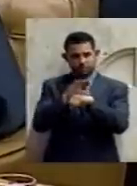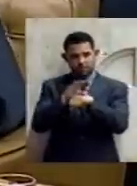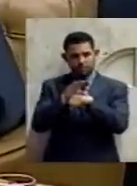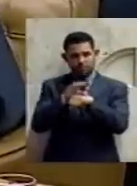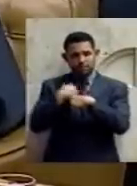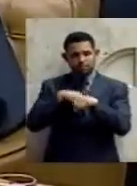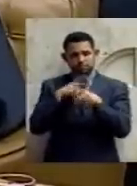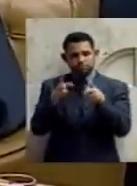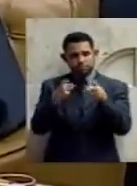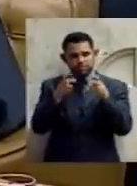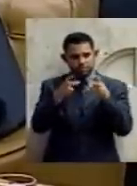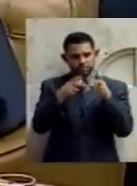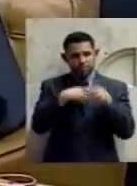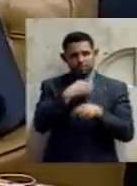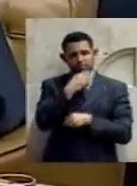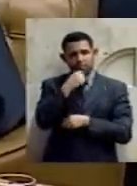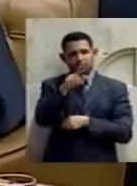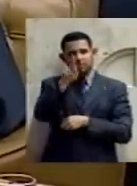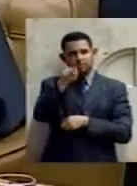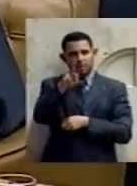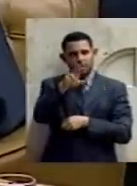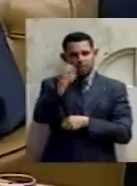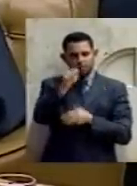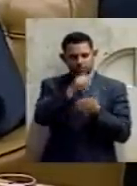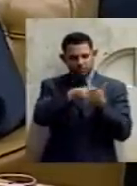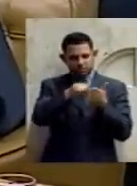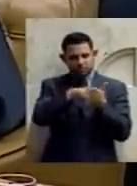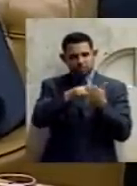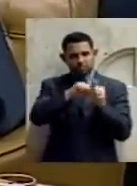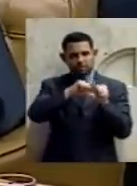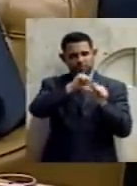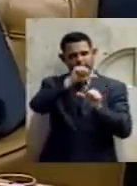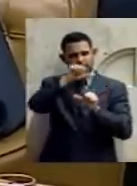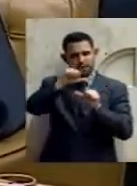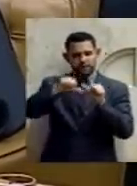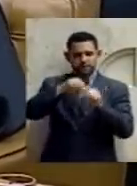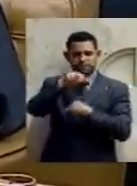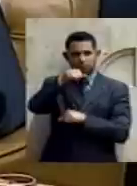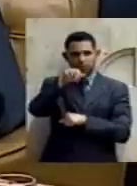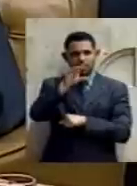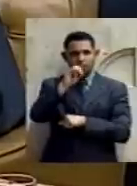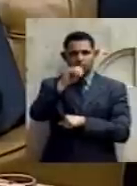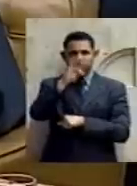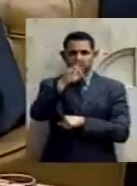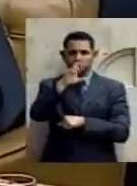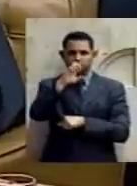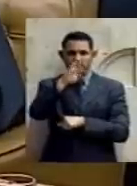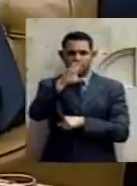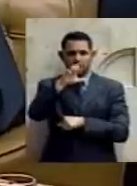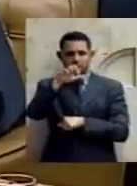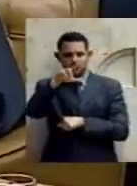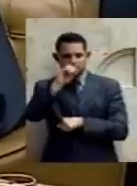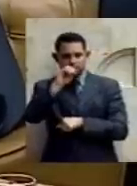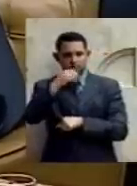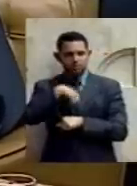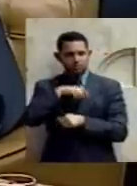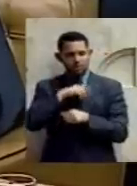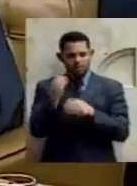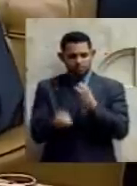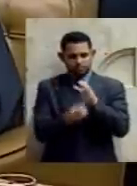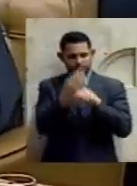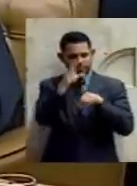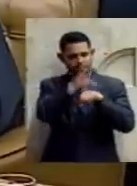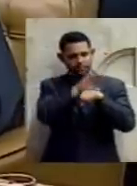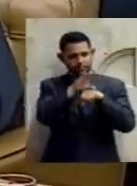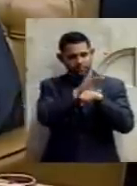lúcida percepção de Paolo Comanducci, no escrito sobre as formas de neoconstitucionalismo. A aplicação da Constituição Federal e